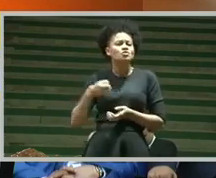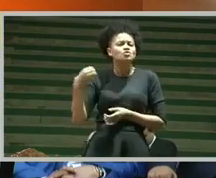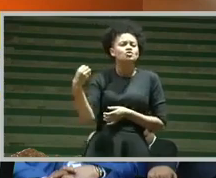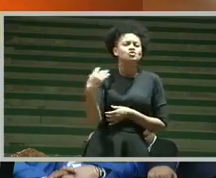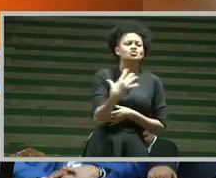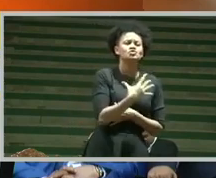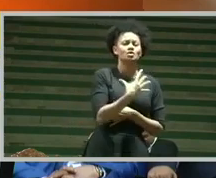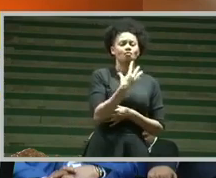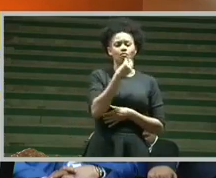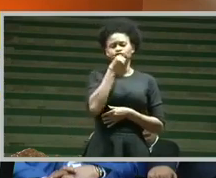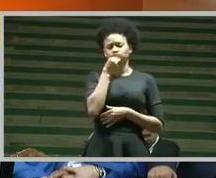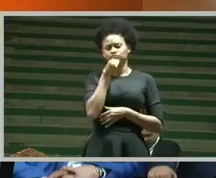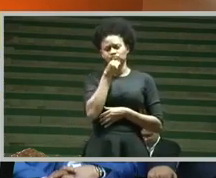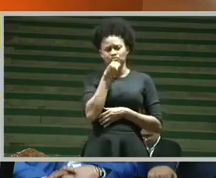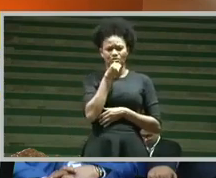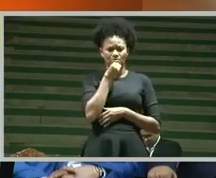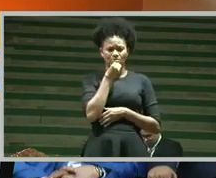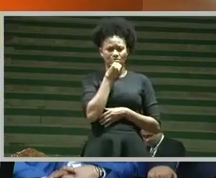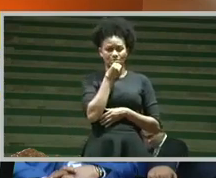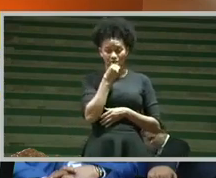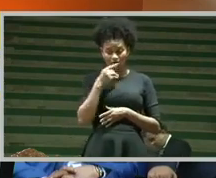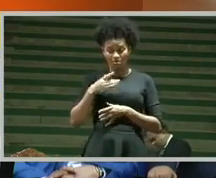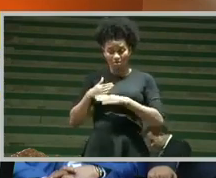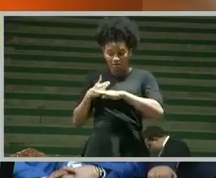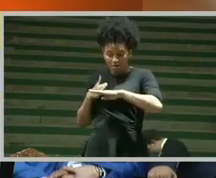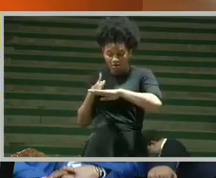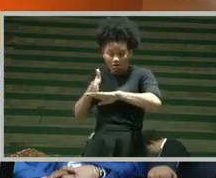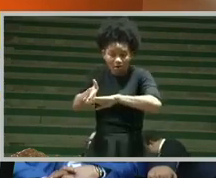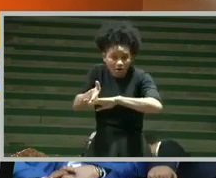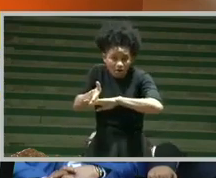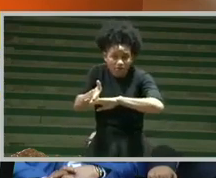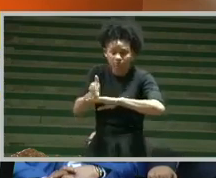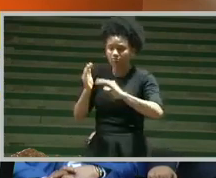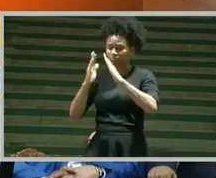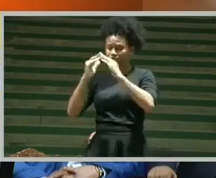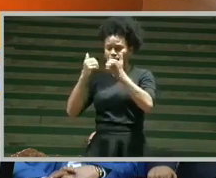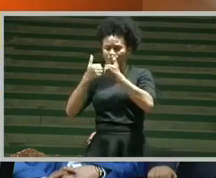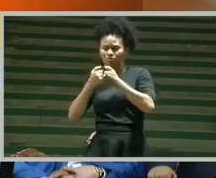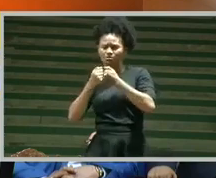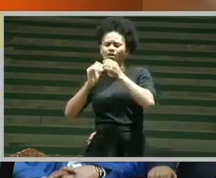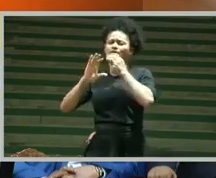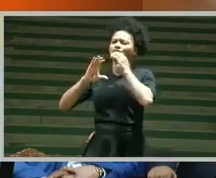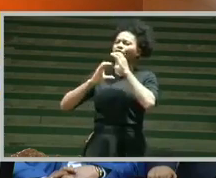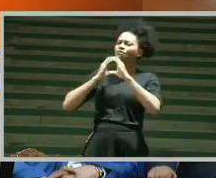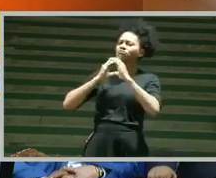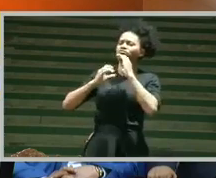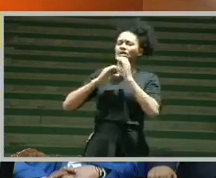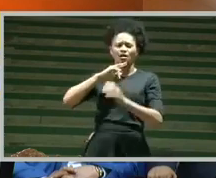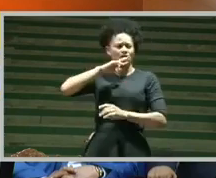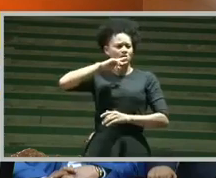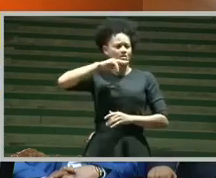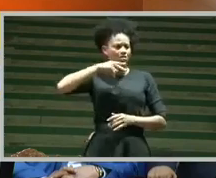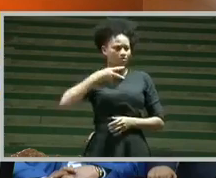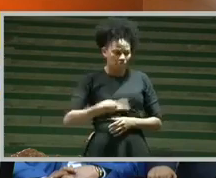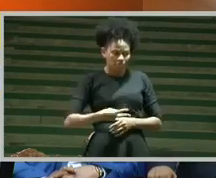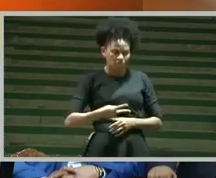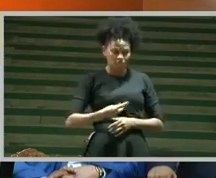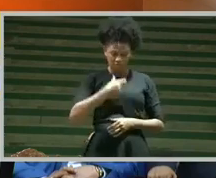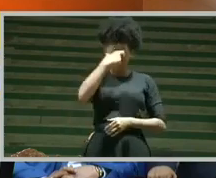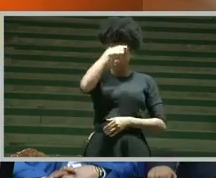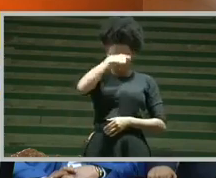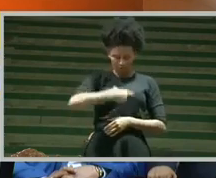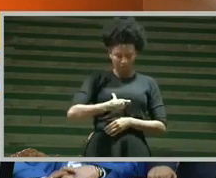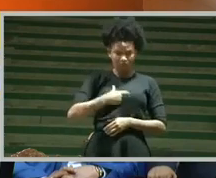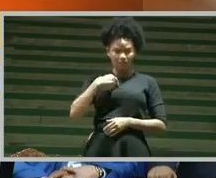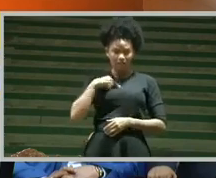nova oportunidade. Eles entram no templo cantando e reconhecendo que se